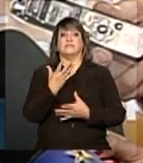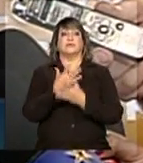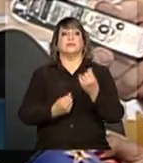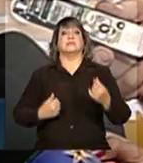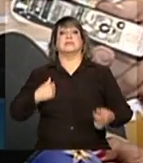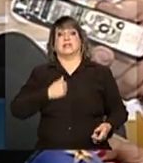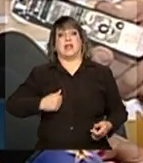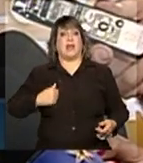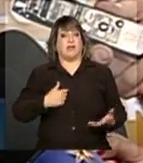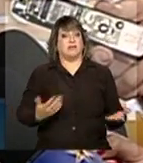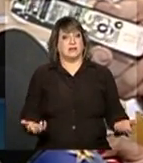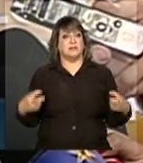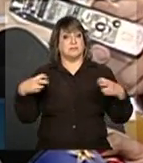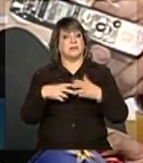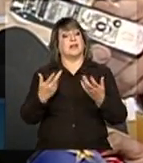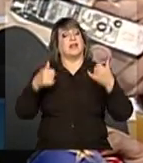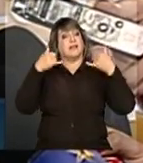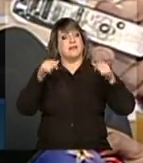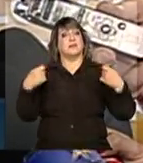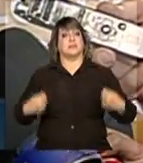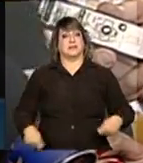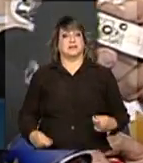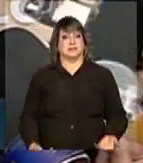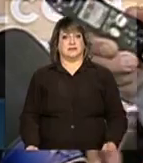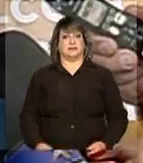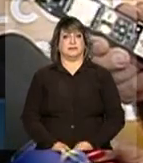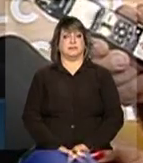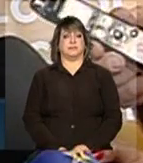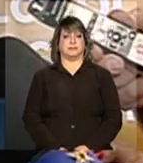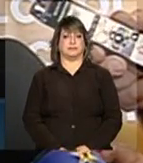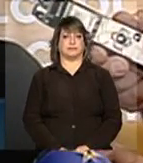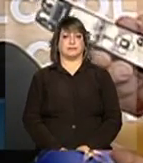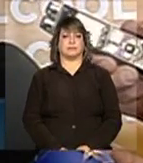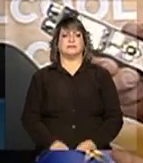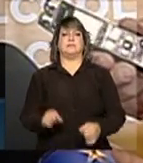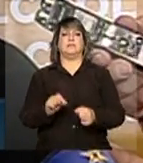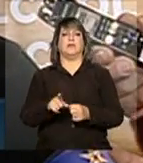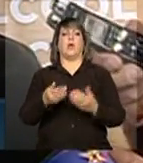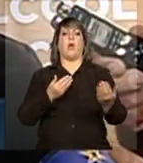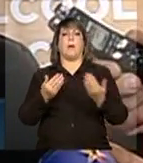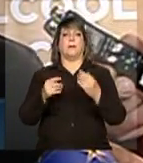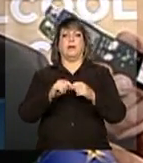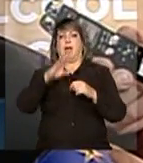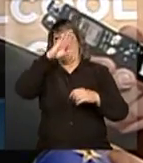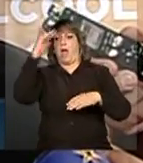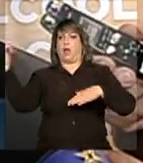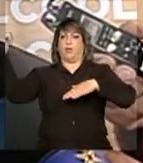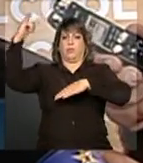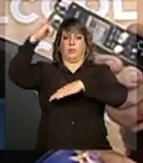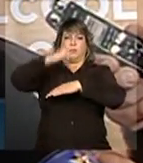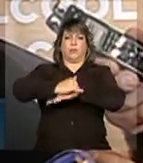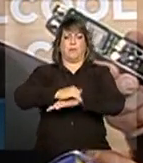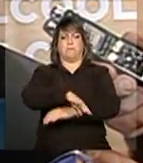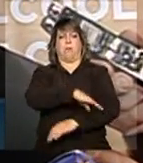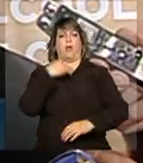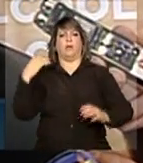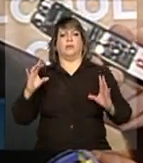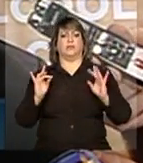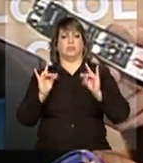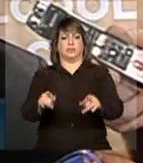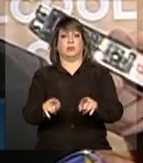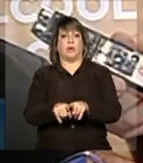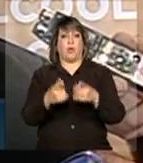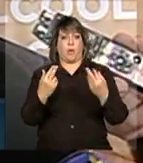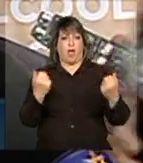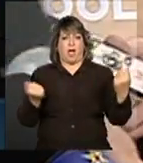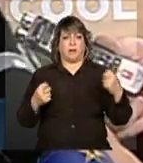irreparáveis e que, sem dúvida nenhuma, não têm preço. Você fez uma comparação com a queda de um avião aí, que realmente o acidente de trânsito mata realmente tanta gente como